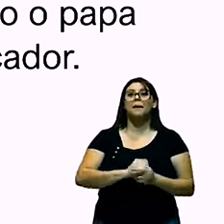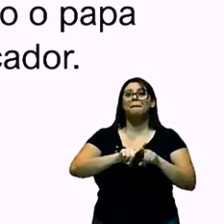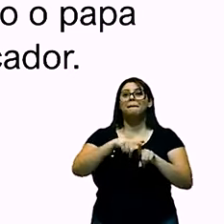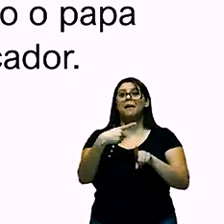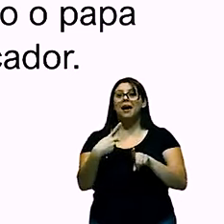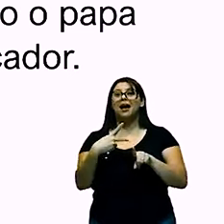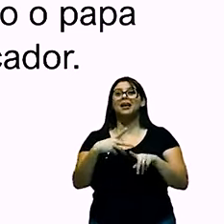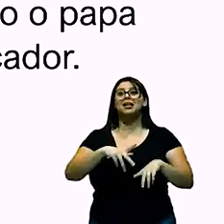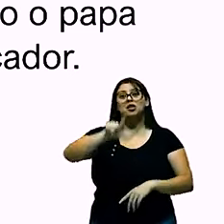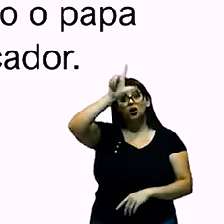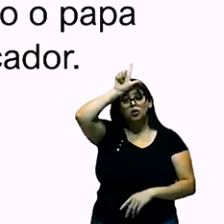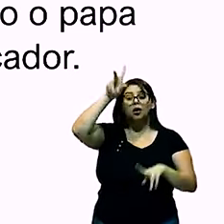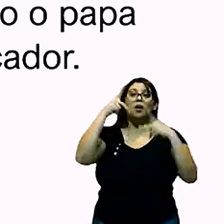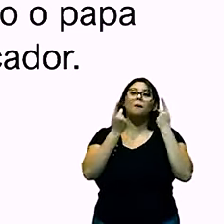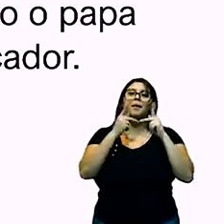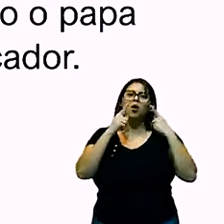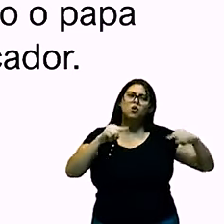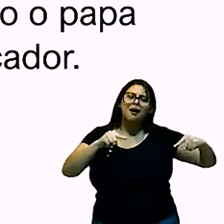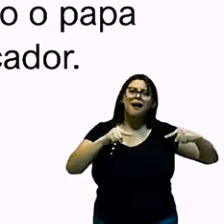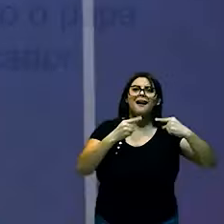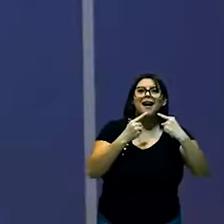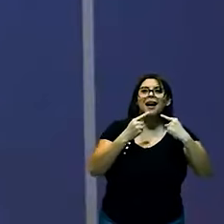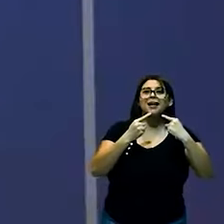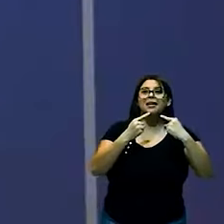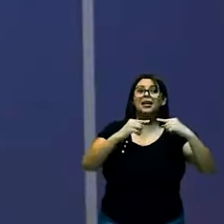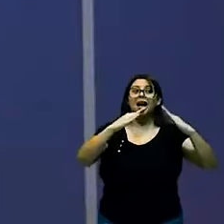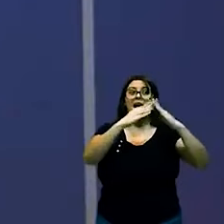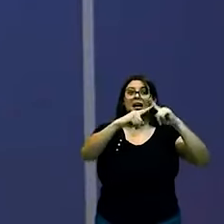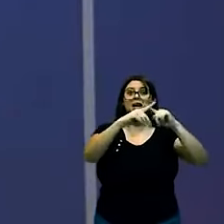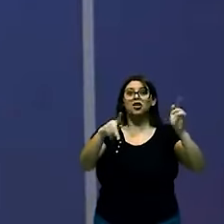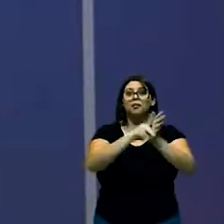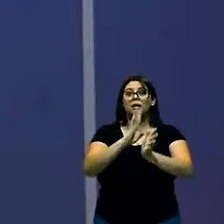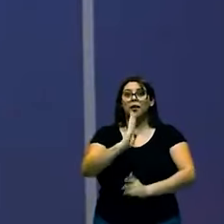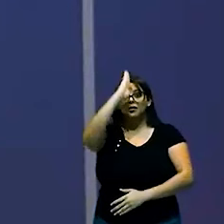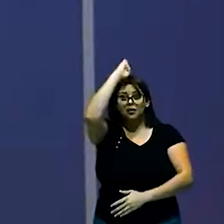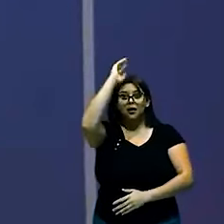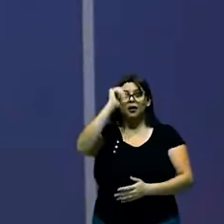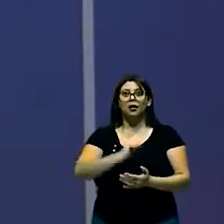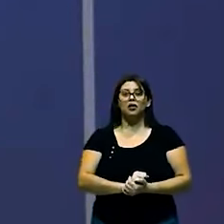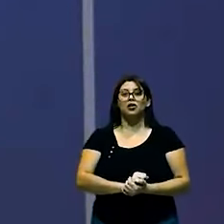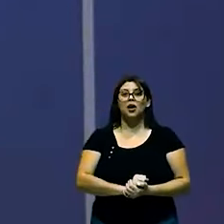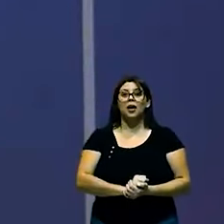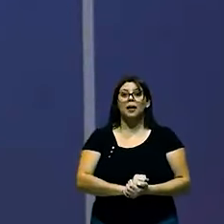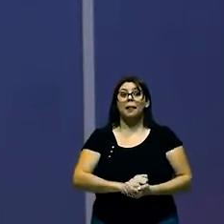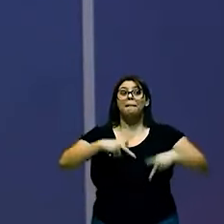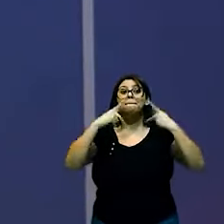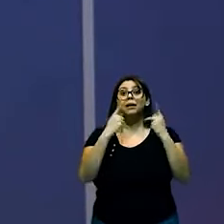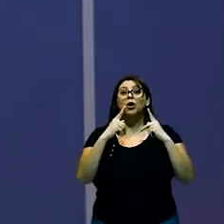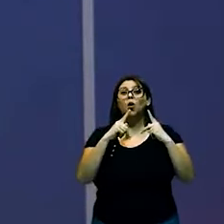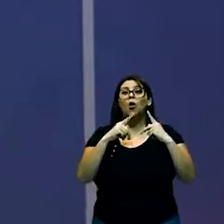ele pregou, desafiava então a igreja de Roma. E por que que ele pregou então lá na porta do castelo, da igreja do